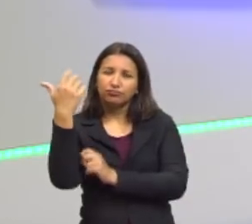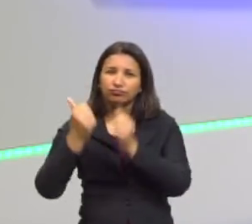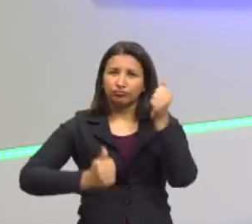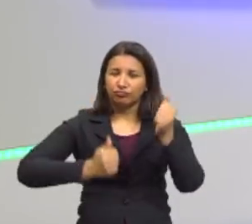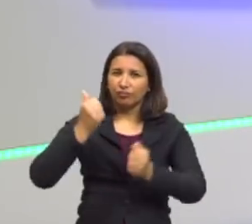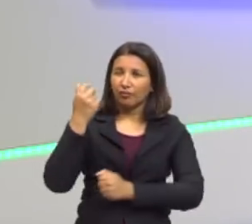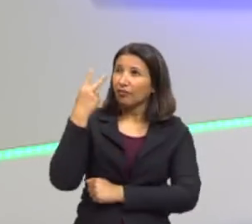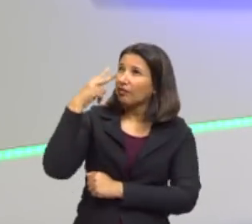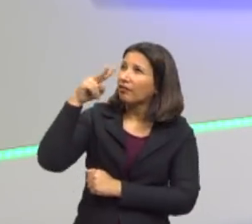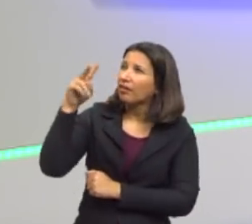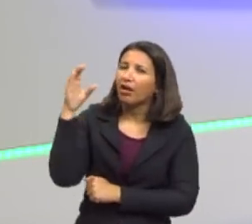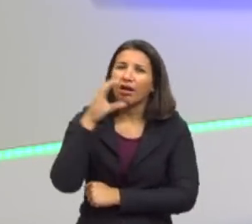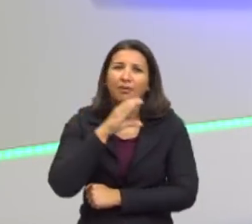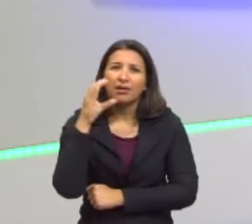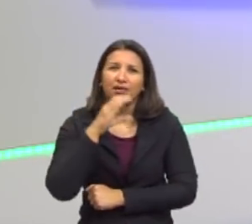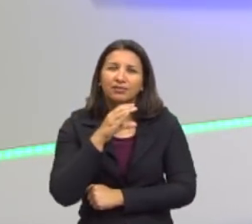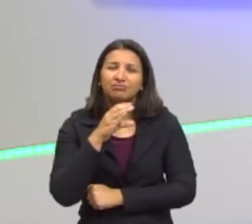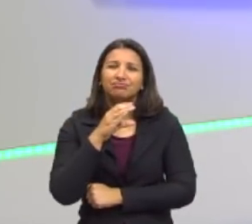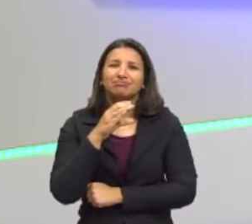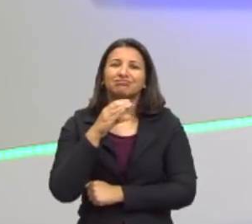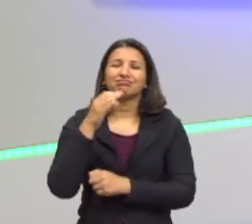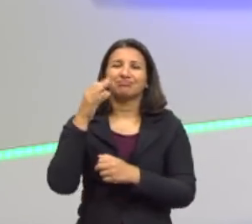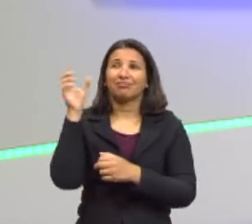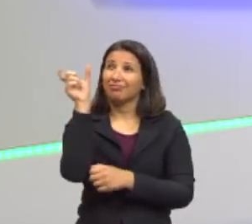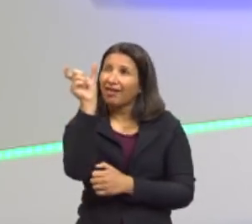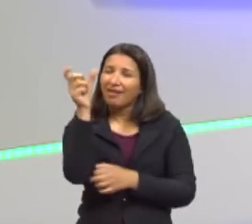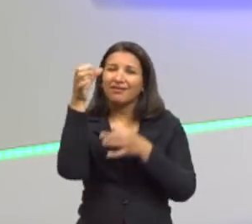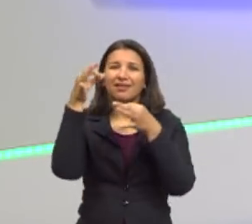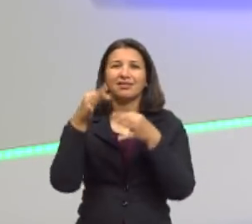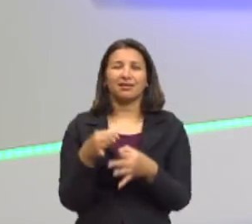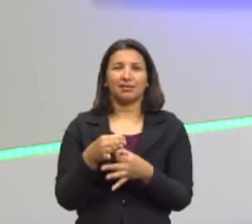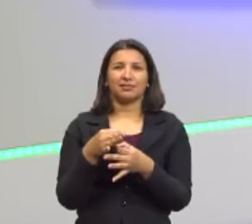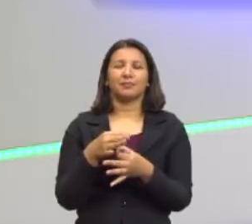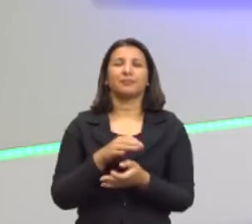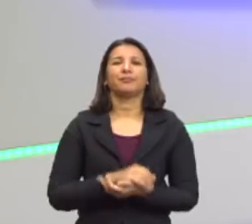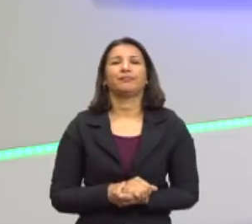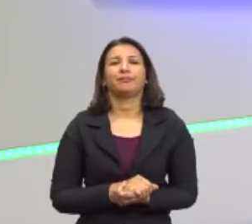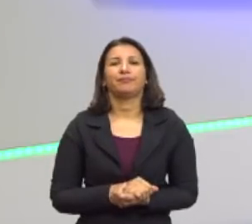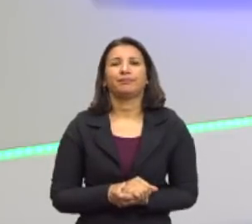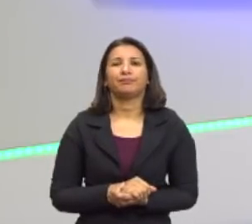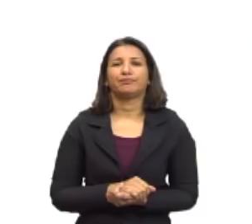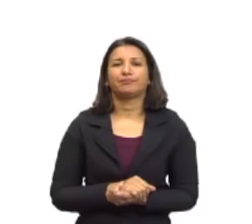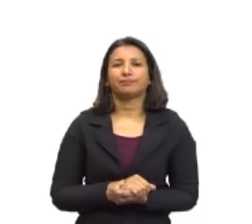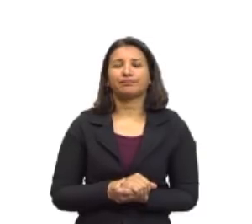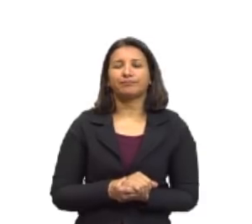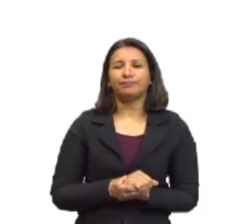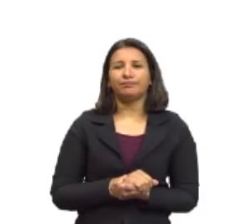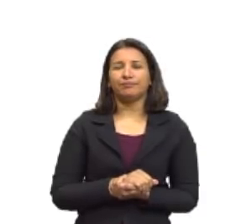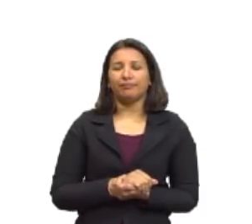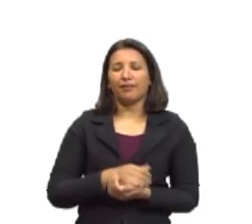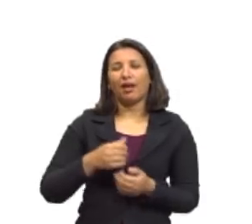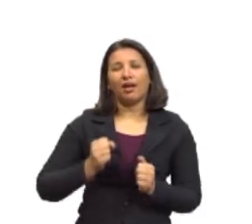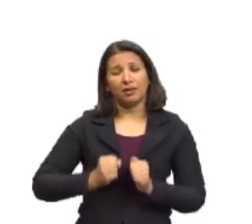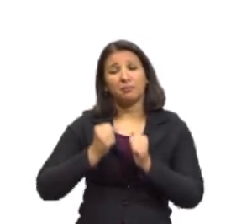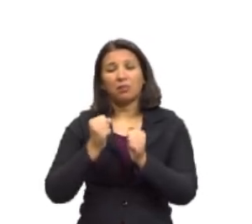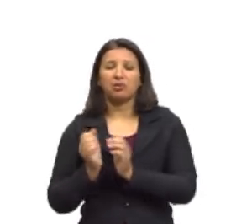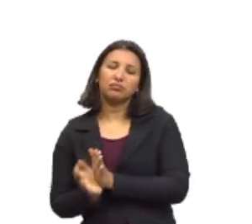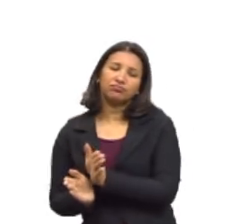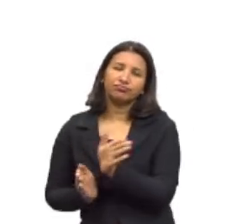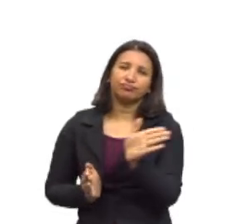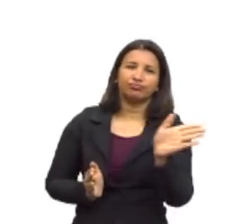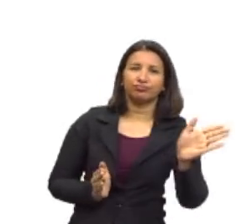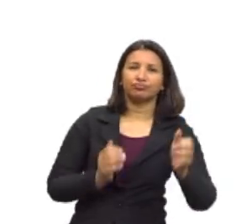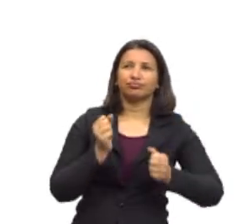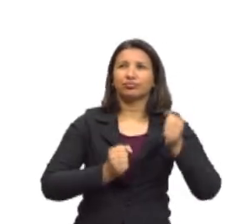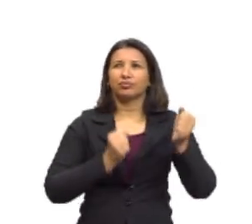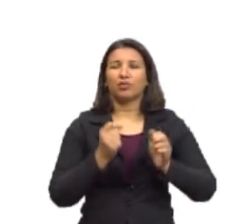agiliza, né, o processo de dar espaço para esse veículo. Então, é por isso. Olhem agora as ambulâncias que vocês